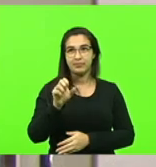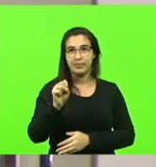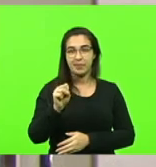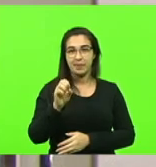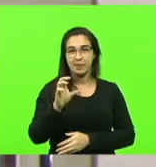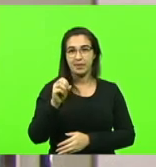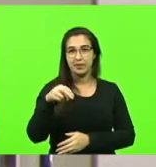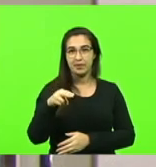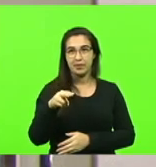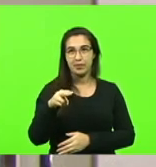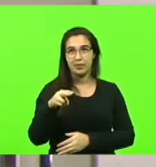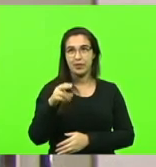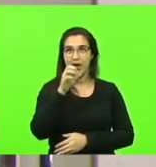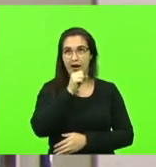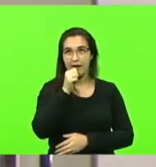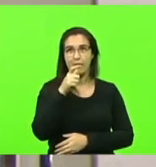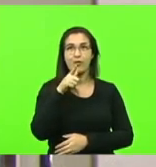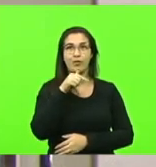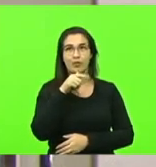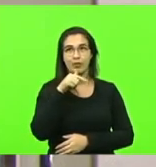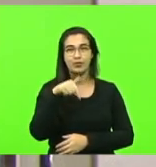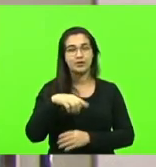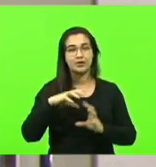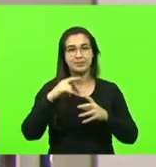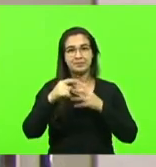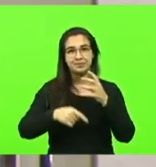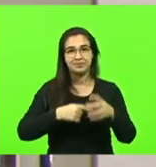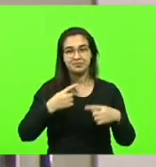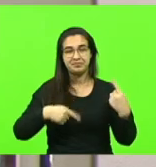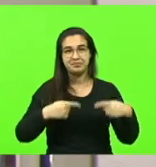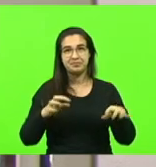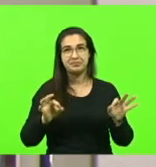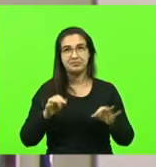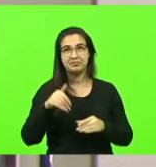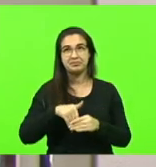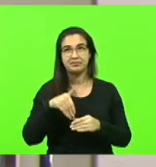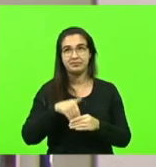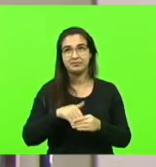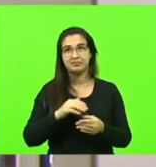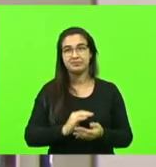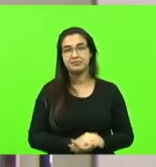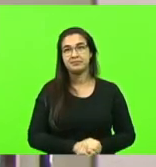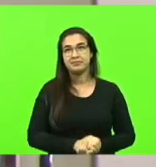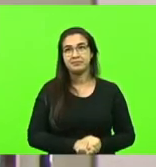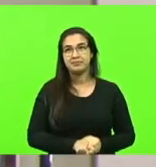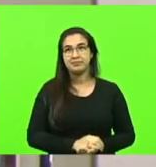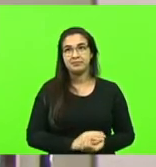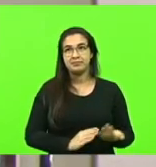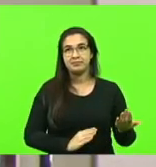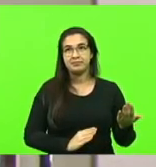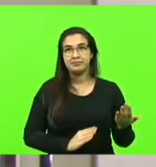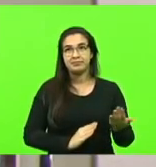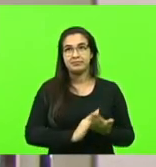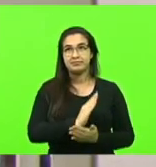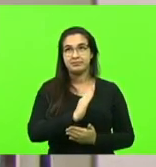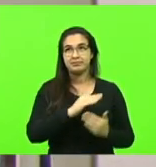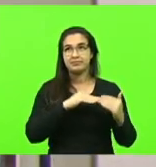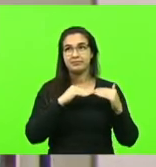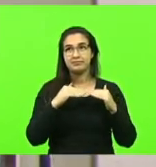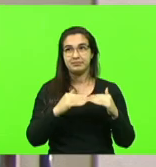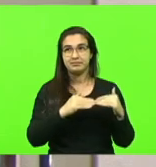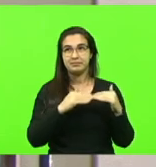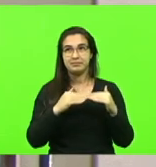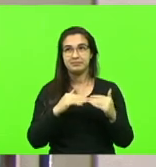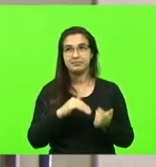planeta Terra. Em discussão. Não havendo quem queira discutir, em votação. Deputados que aprovam, permaneça como se encontra. Aprovado por